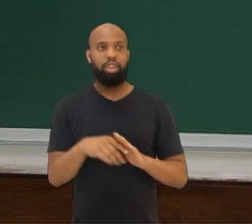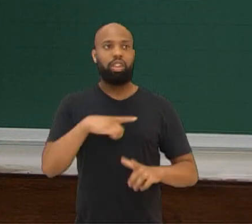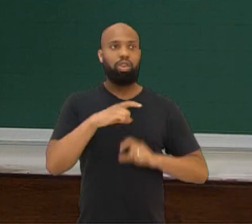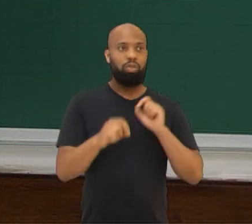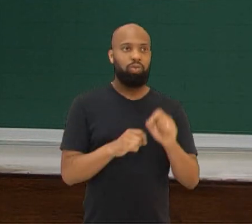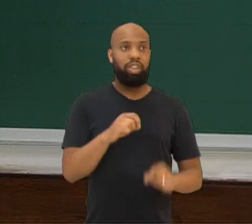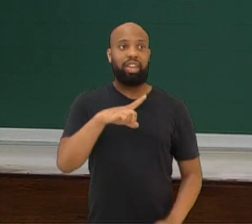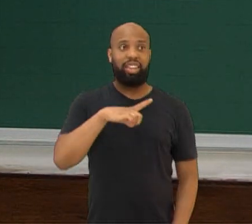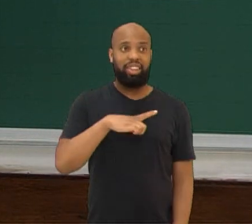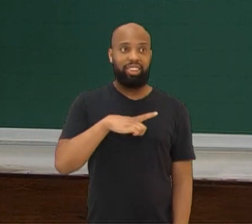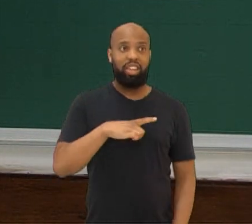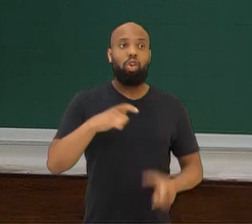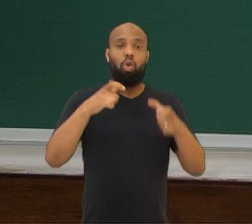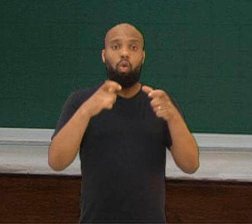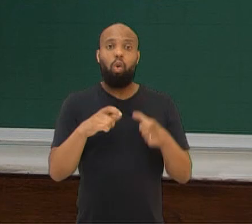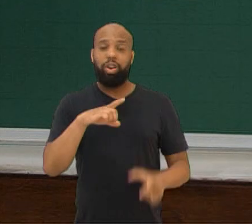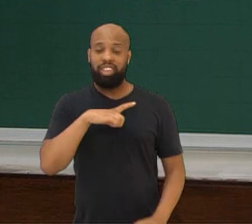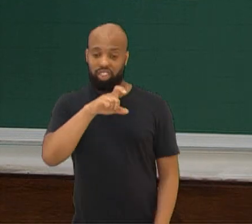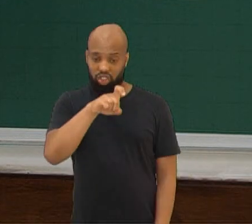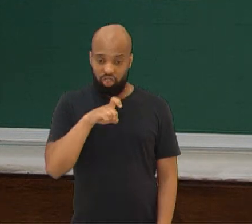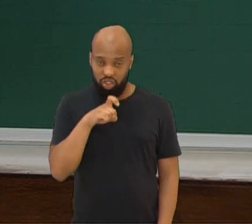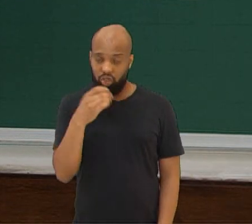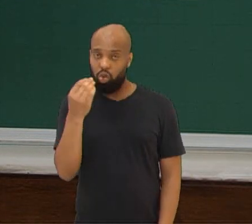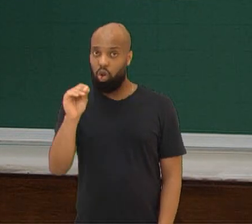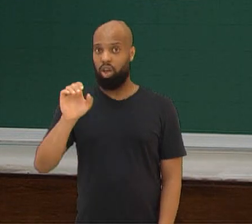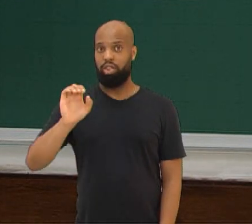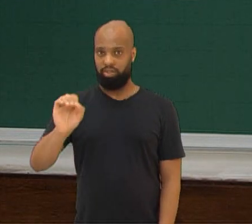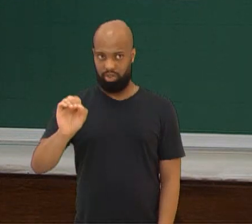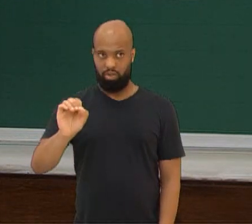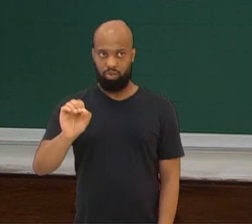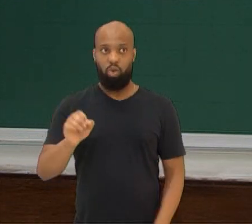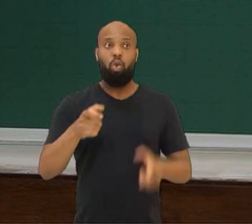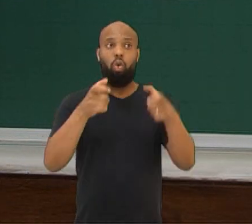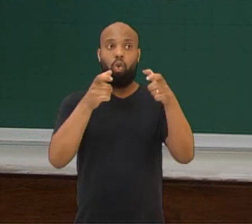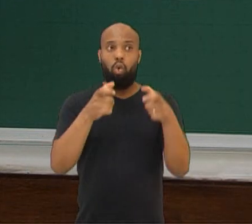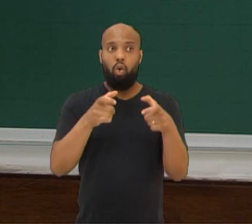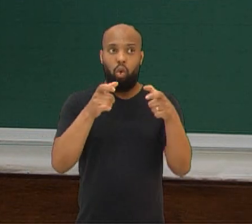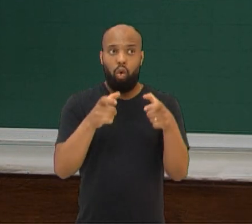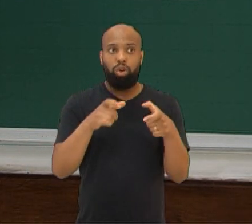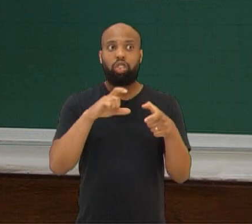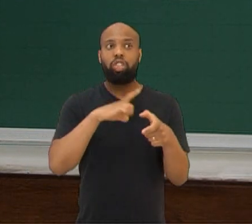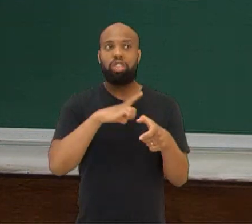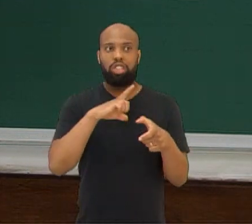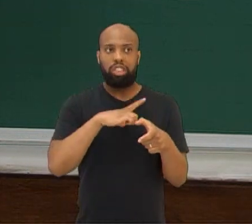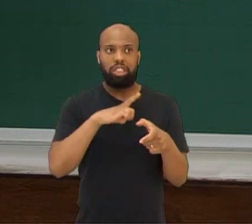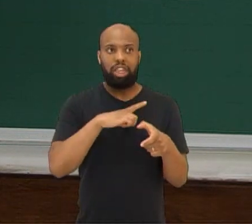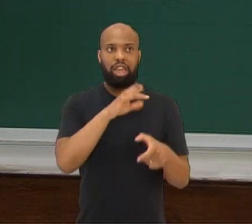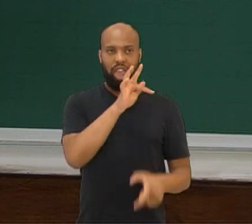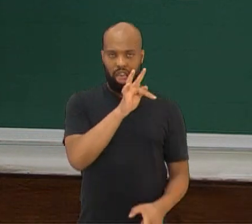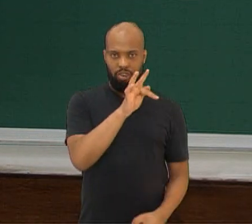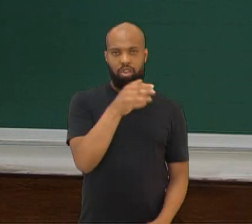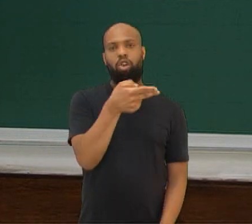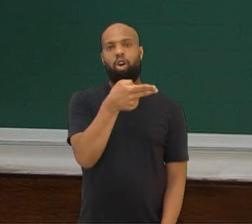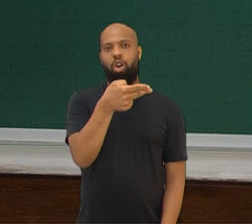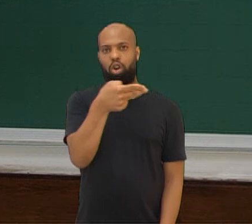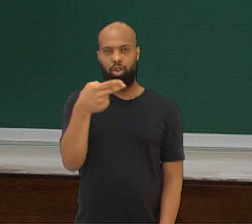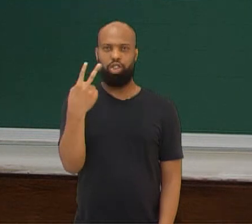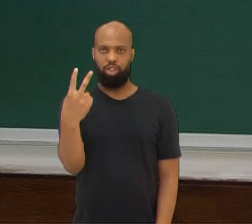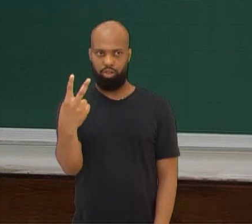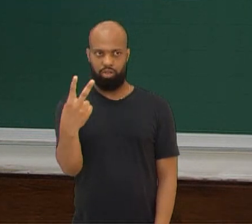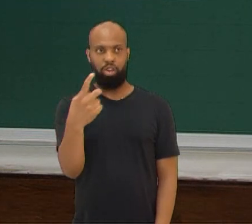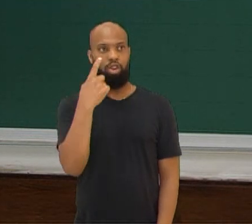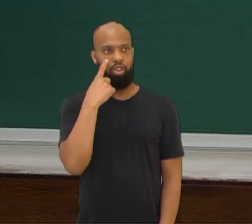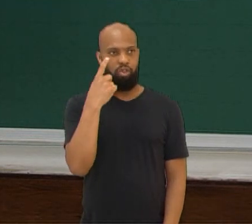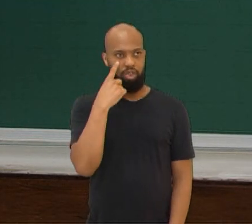lá, 0, 4 vezes 0, sobre 0 mais 3. Muito bem. 4 vezes